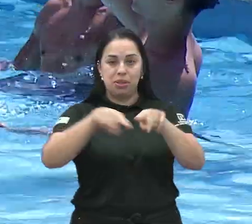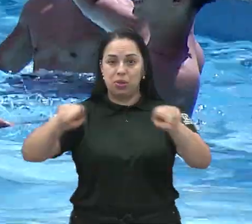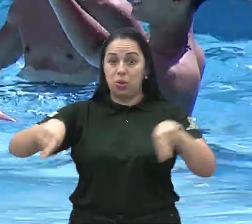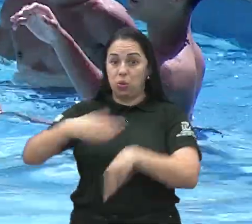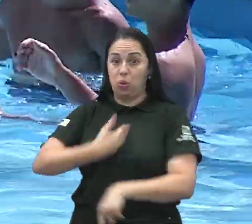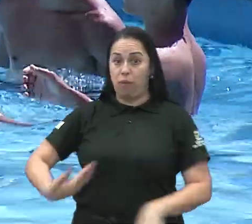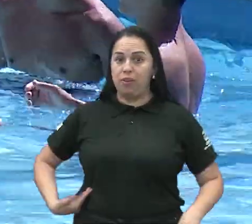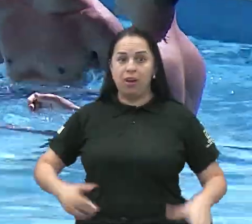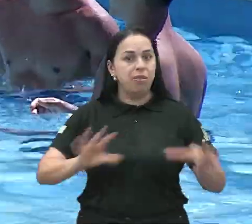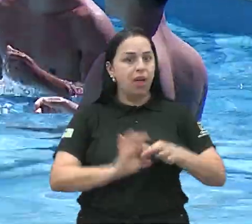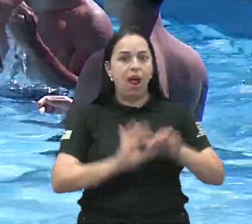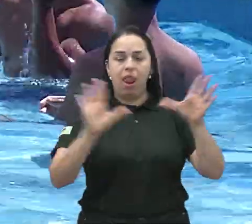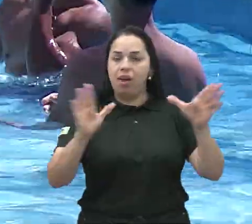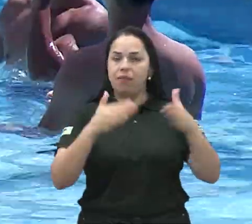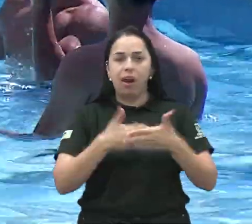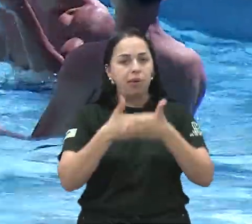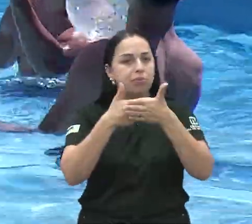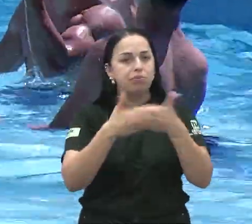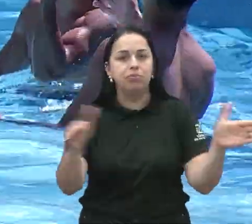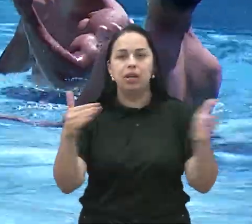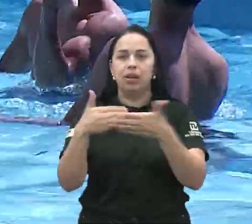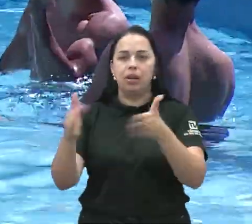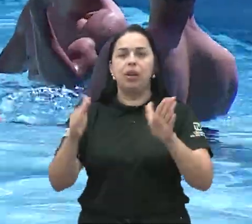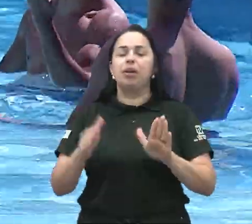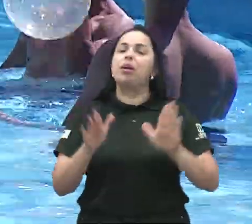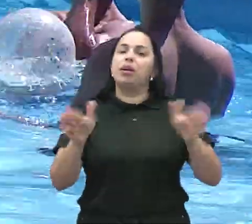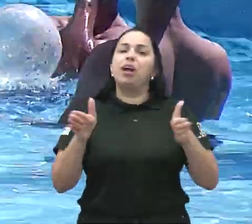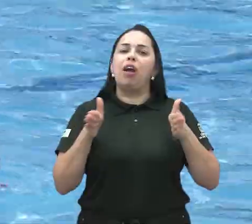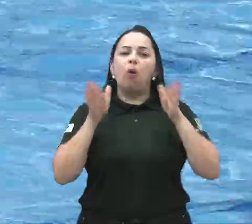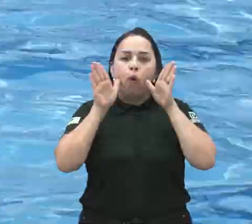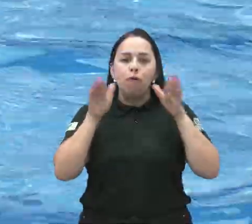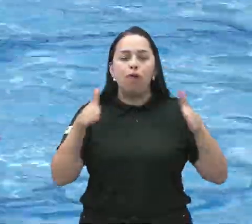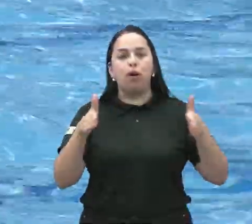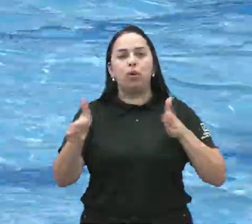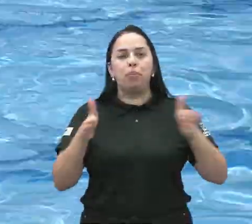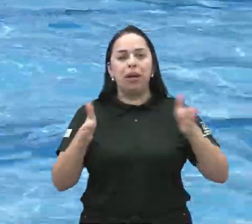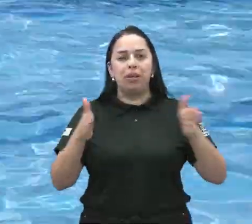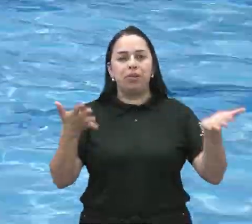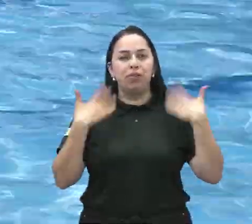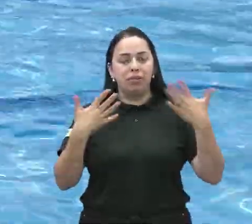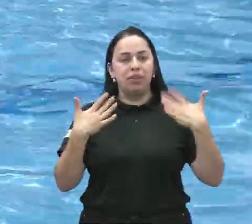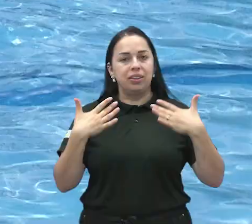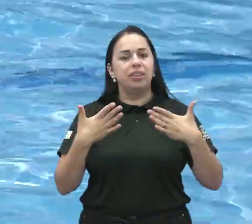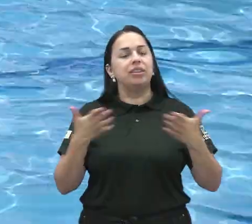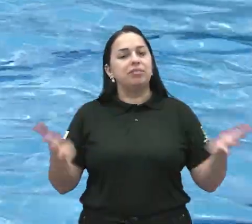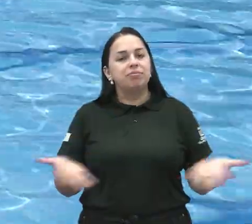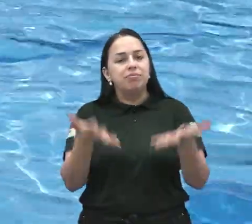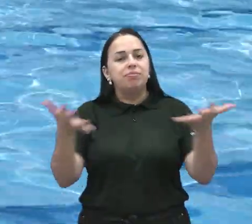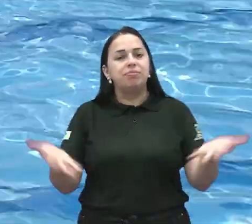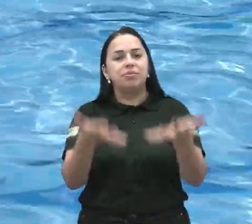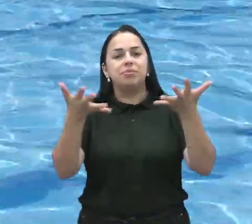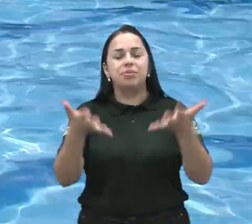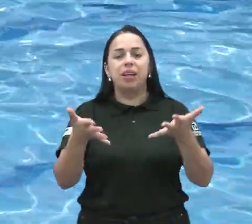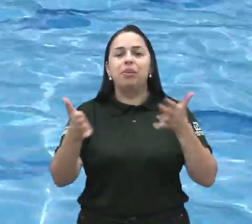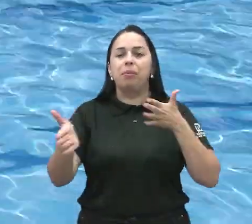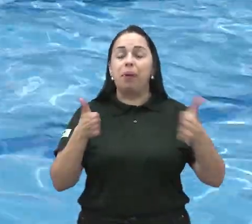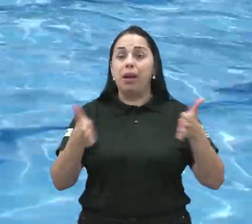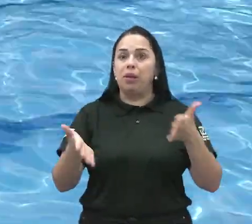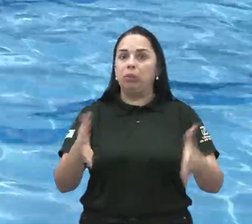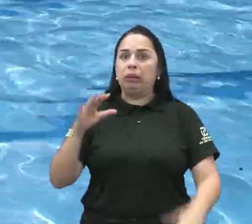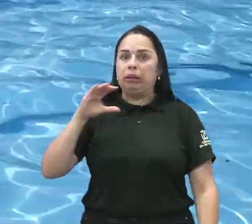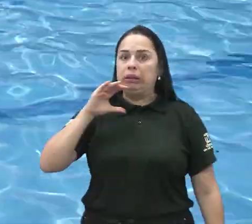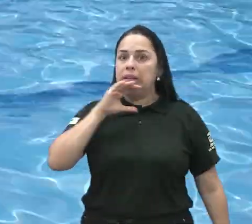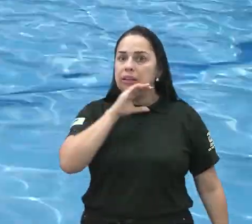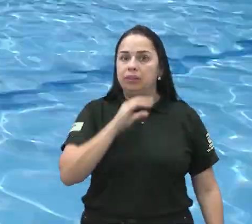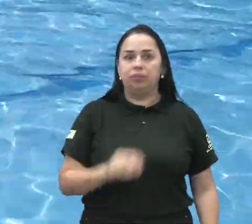as piscinas públicas estão abertas à população. É o Projeto Verão, iniciativa que promove lazer durante os meses